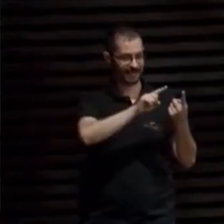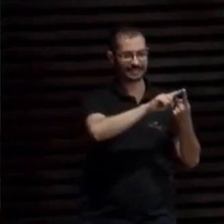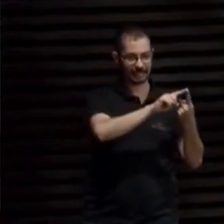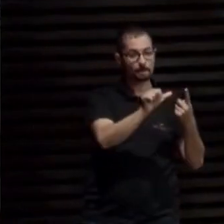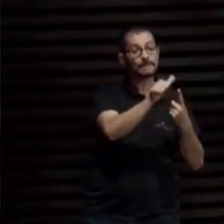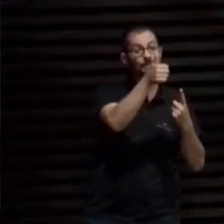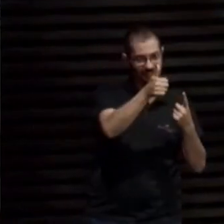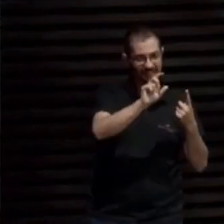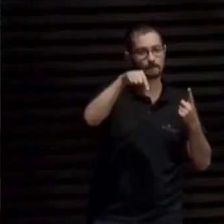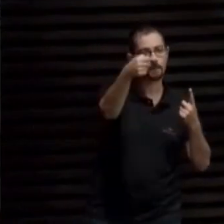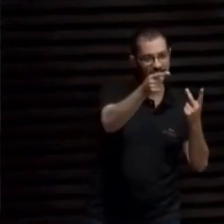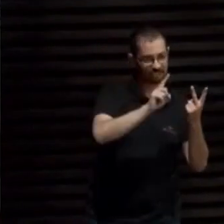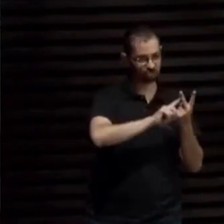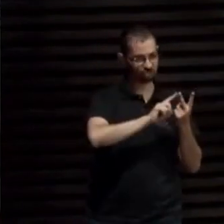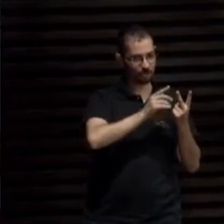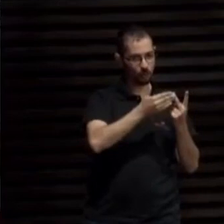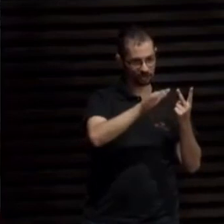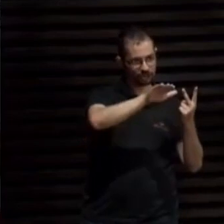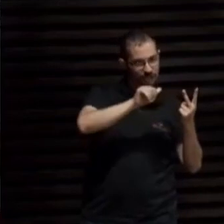desceu a ripa.